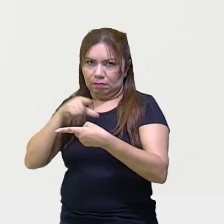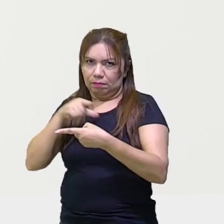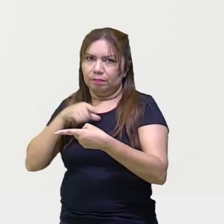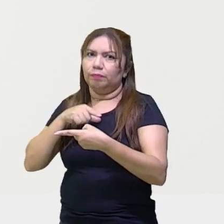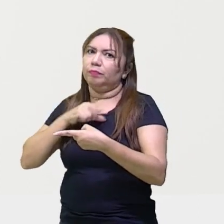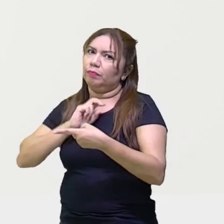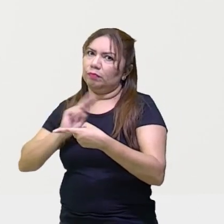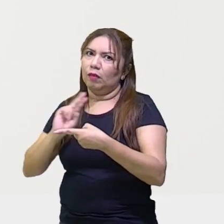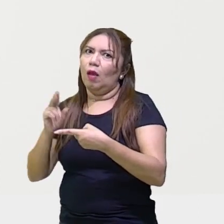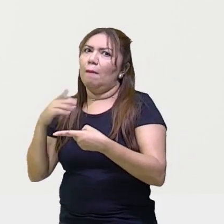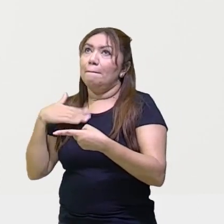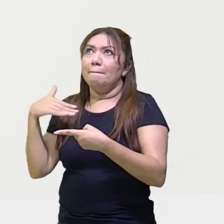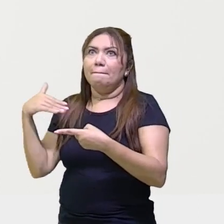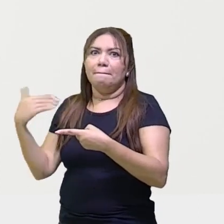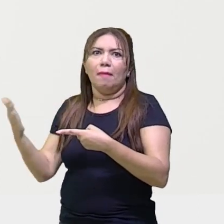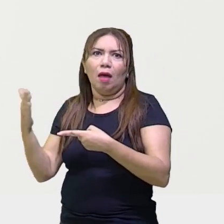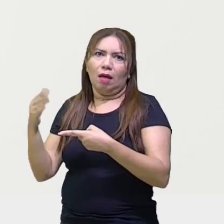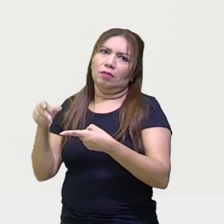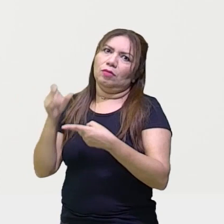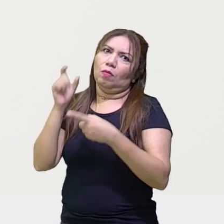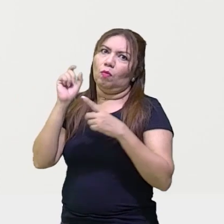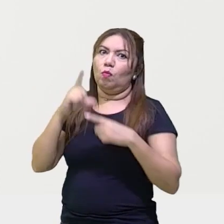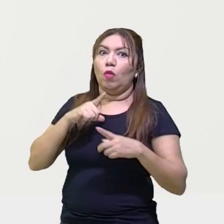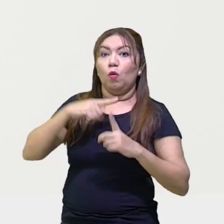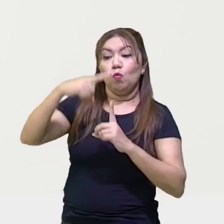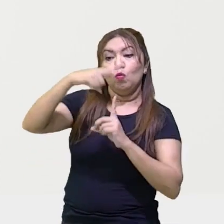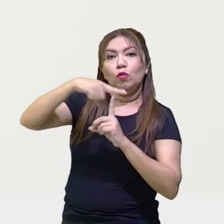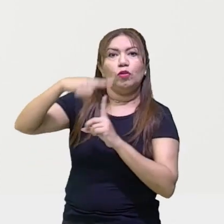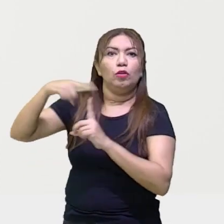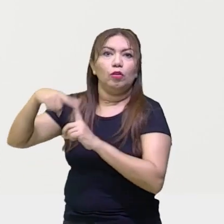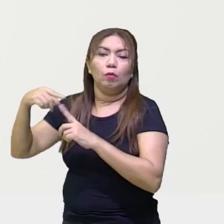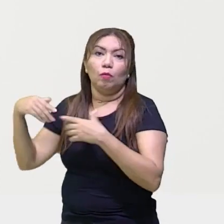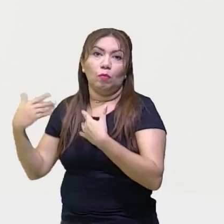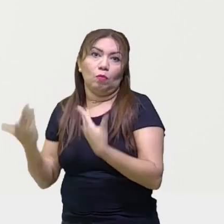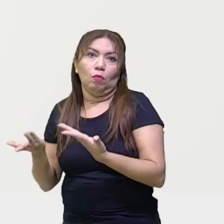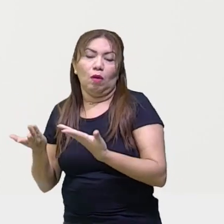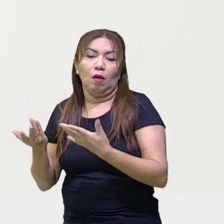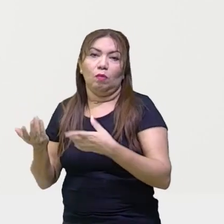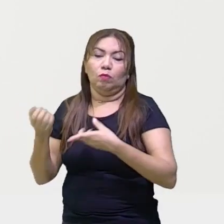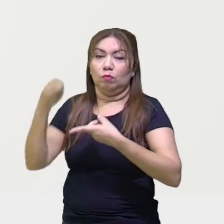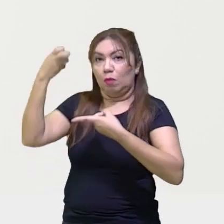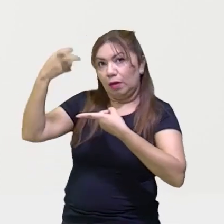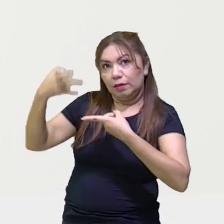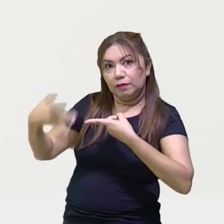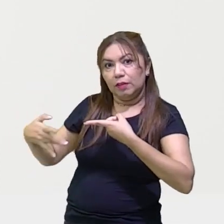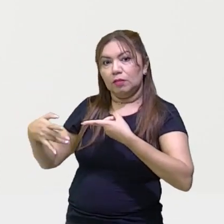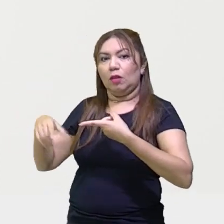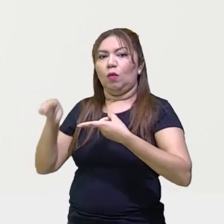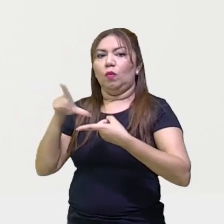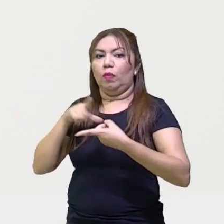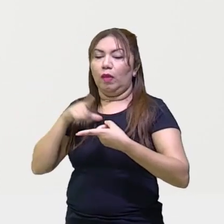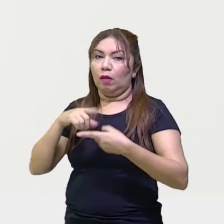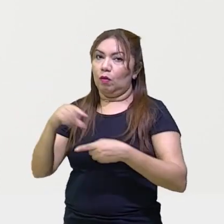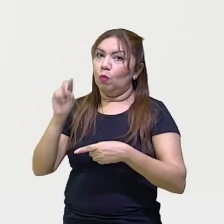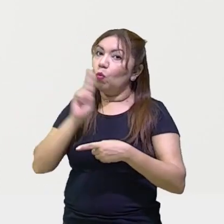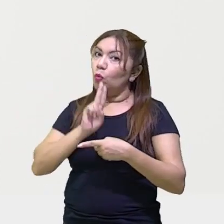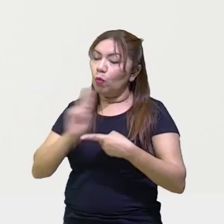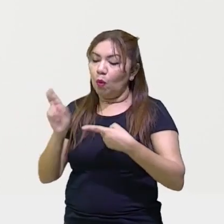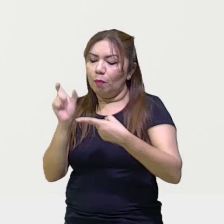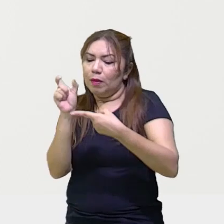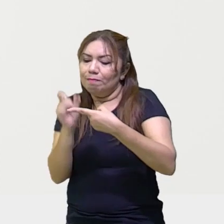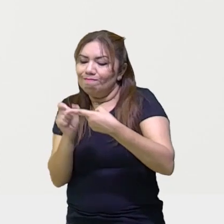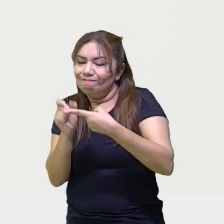com mais de uma sílaba classificam em... Vamos para cá. Eu tenho aqui oxítona, quando